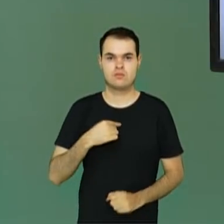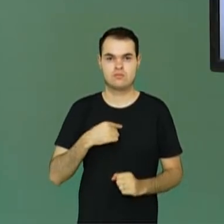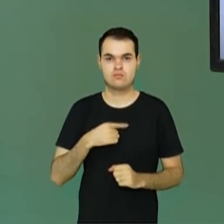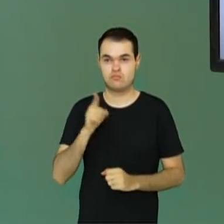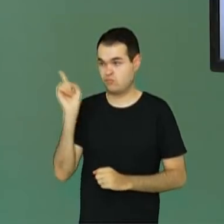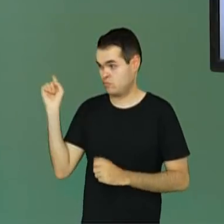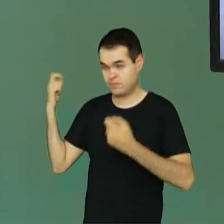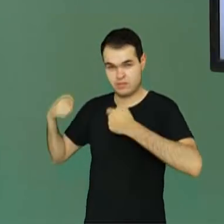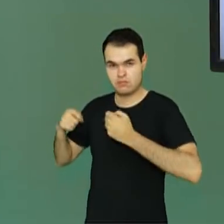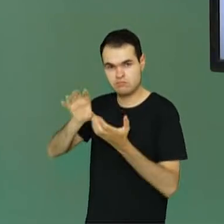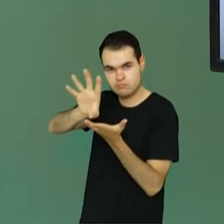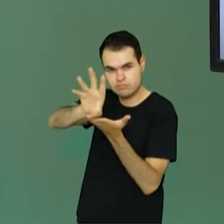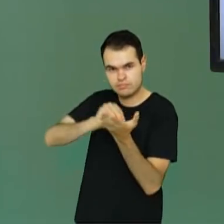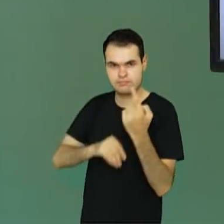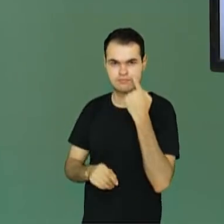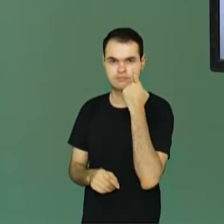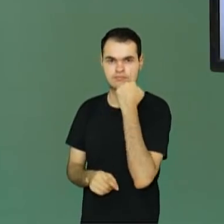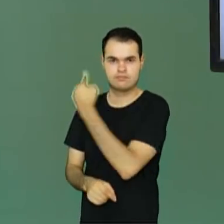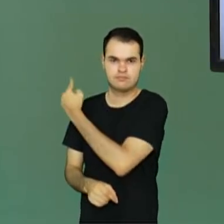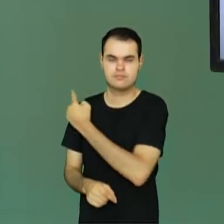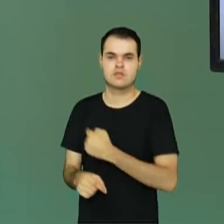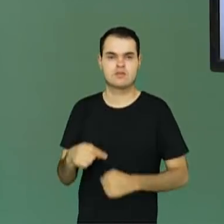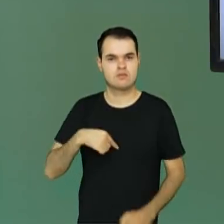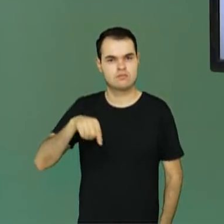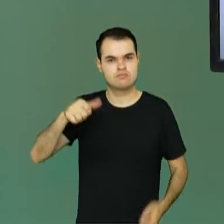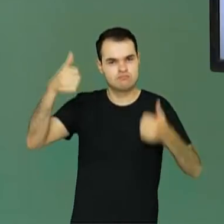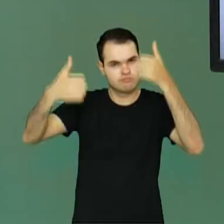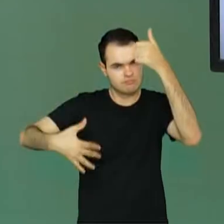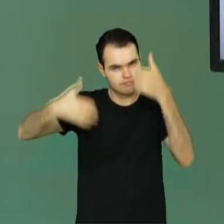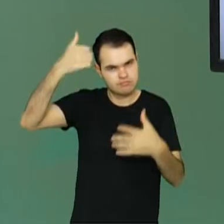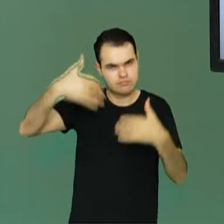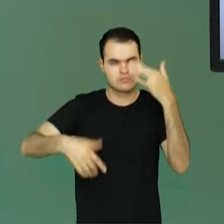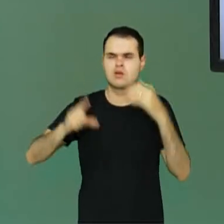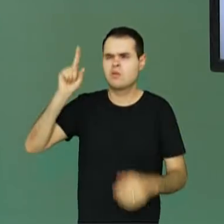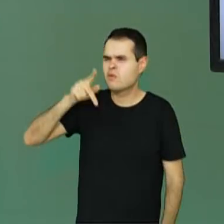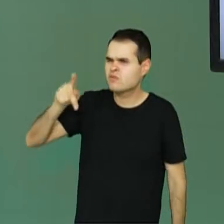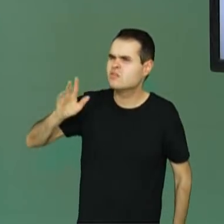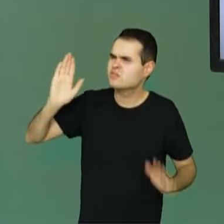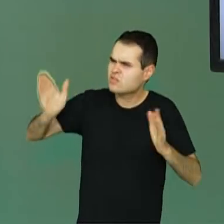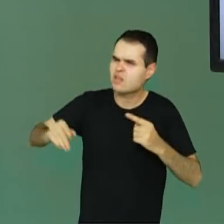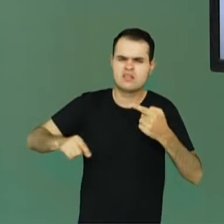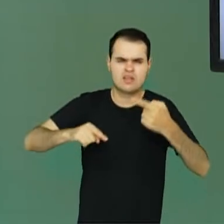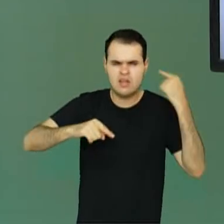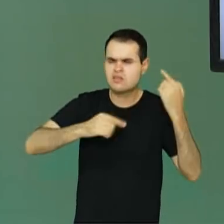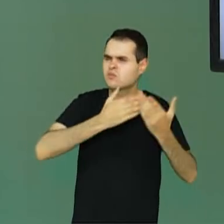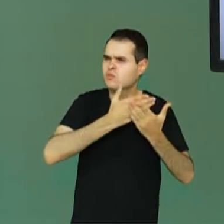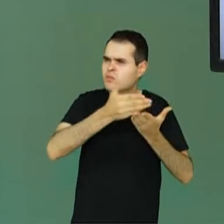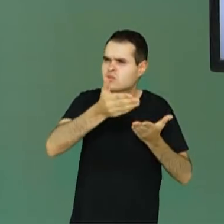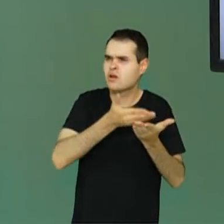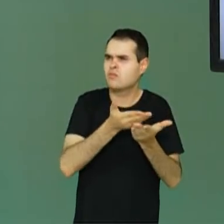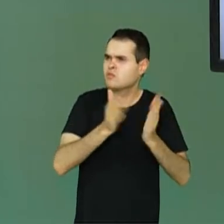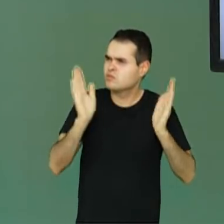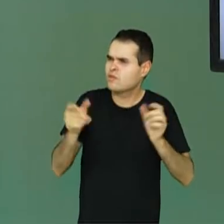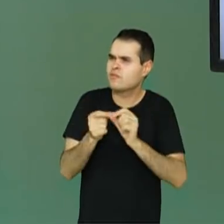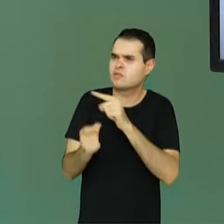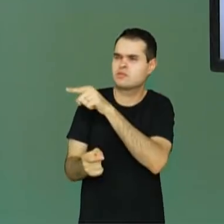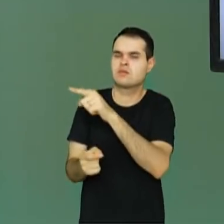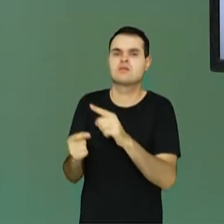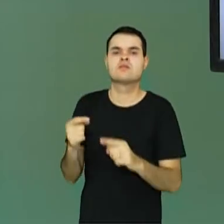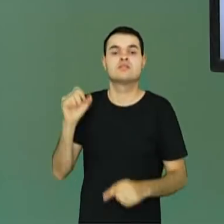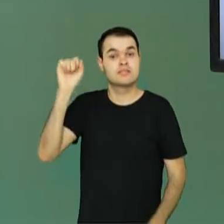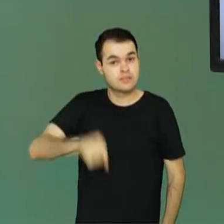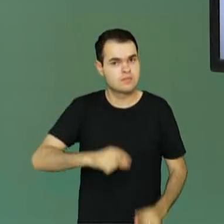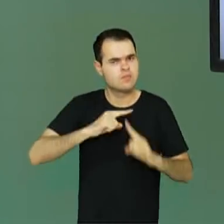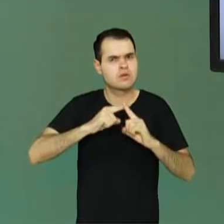poder anotar o que você está vendo aí no quadro enquanto eu vou falando. Professor, esse sistema a gente já fez lá no começo da aula. Sim. Por que eu peguei esse